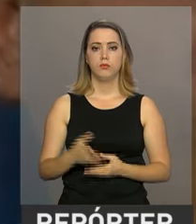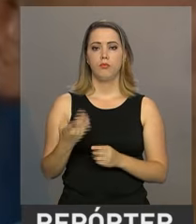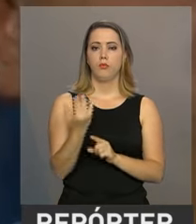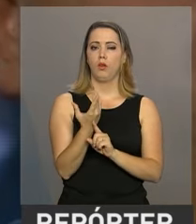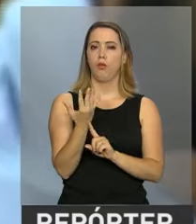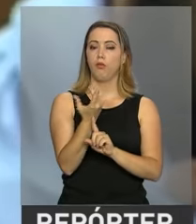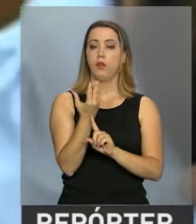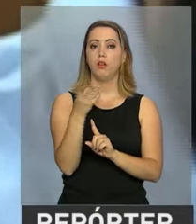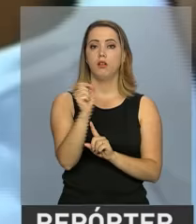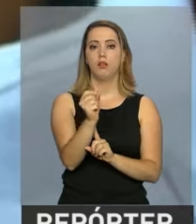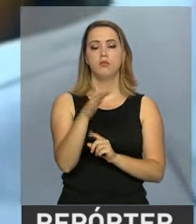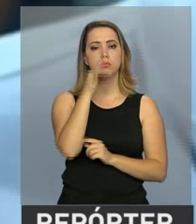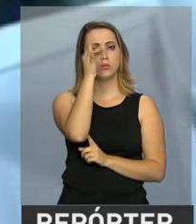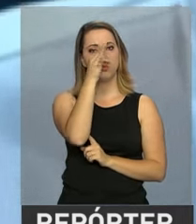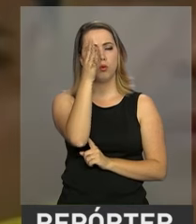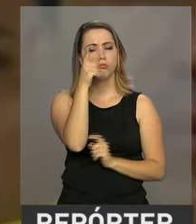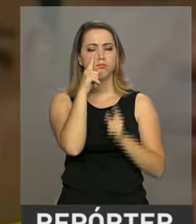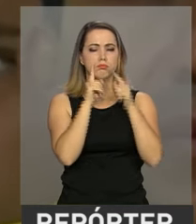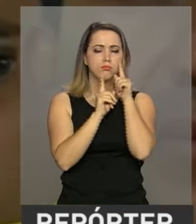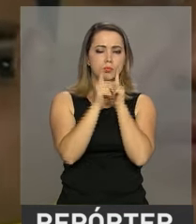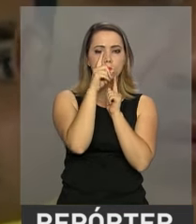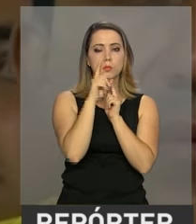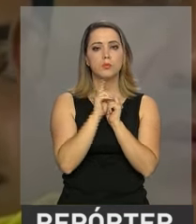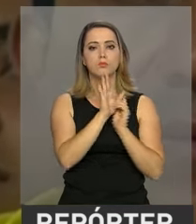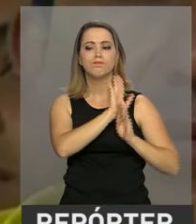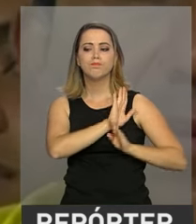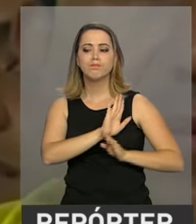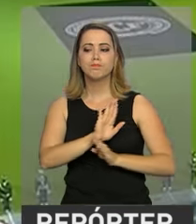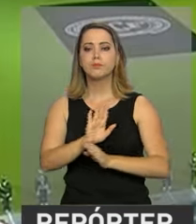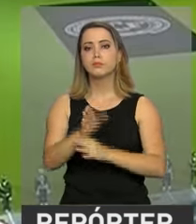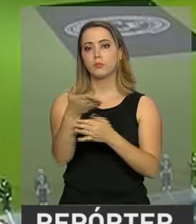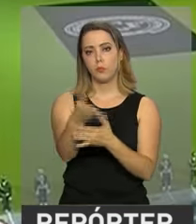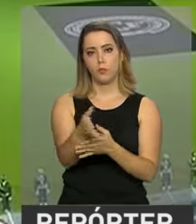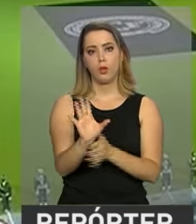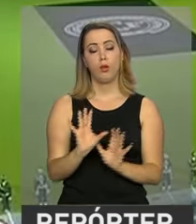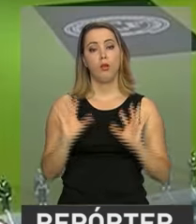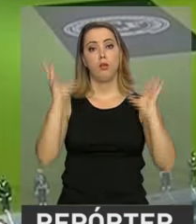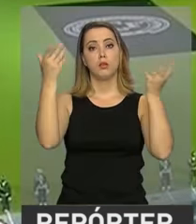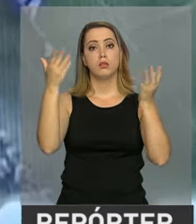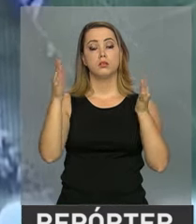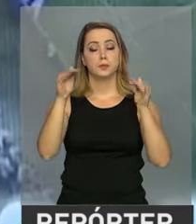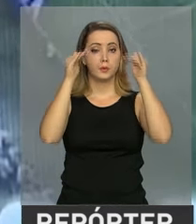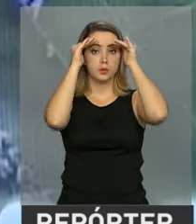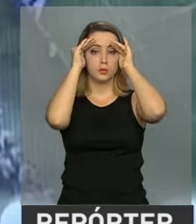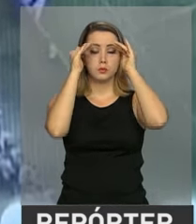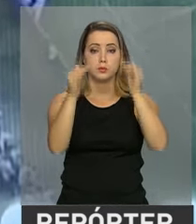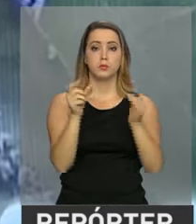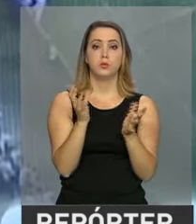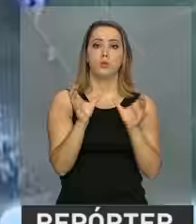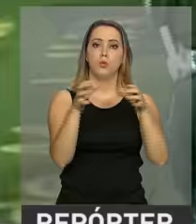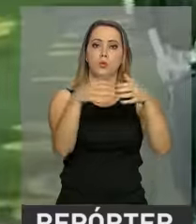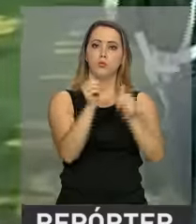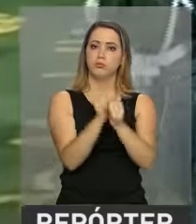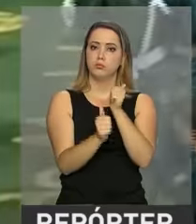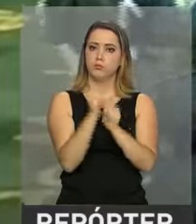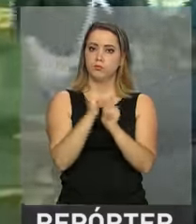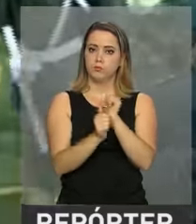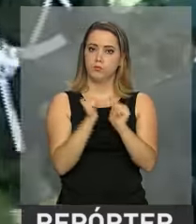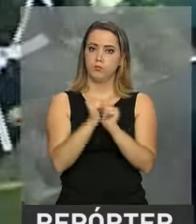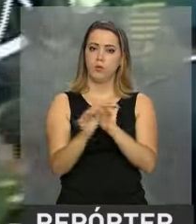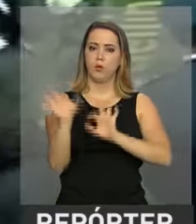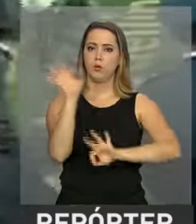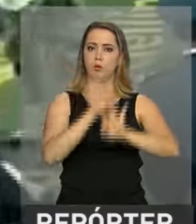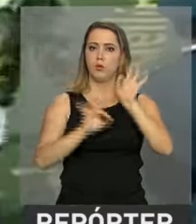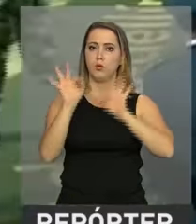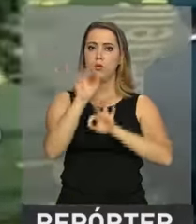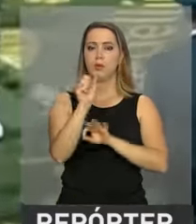Velas, flores, emoção, solidariedade. A cerimônia de homenagem à Chapecoense foi organizada pelo